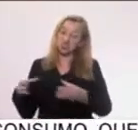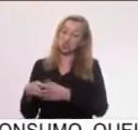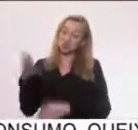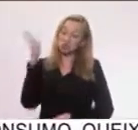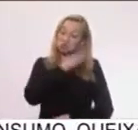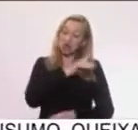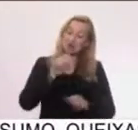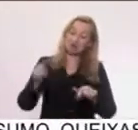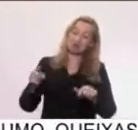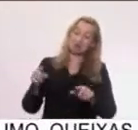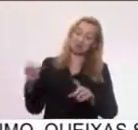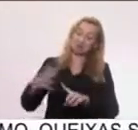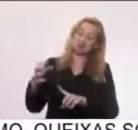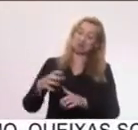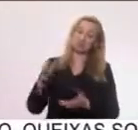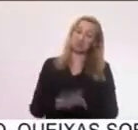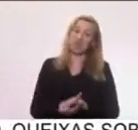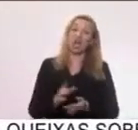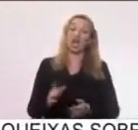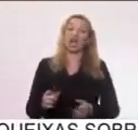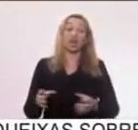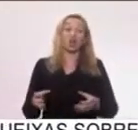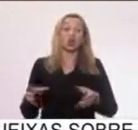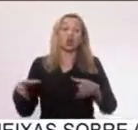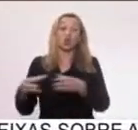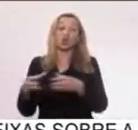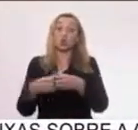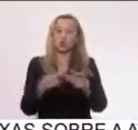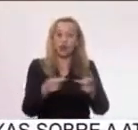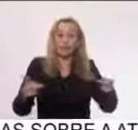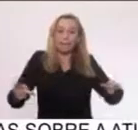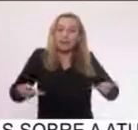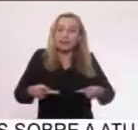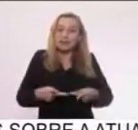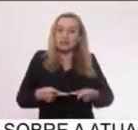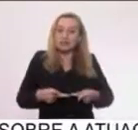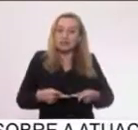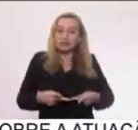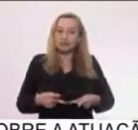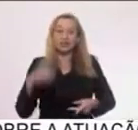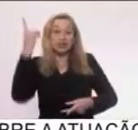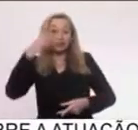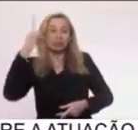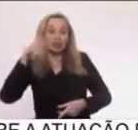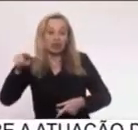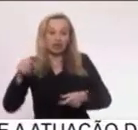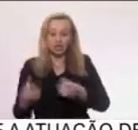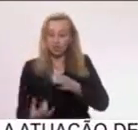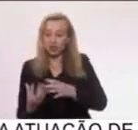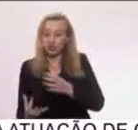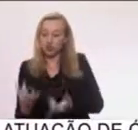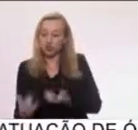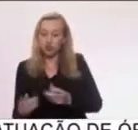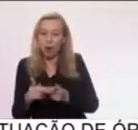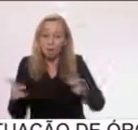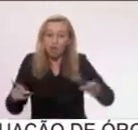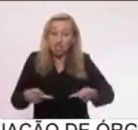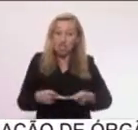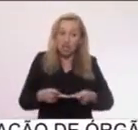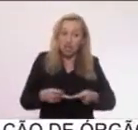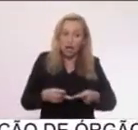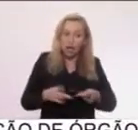maligna tanto tem feito, a turma da pizza, a turma da deputada que assoma pizza aqui nessa Assembleia, que ludibriou os